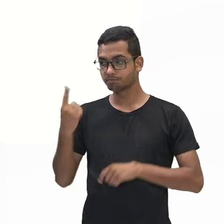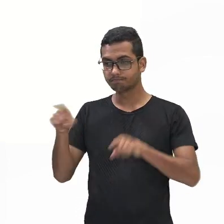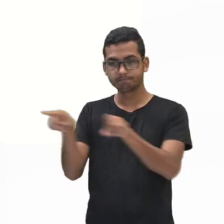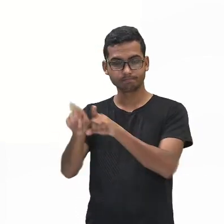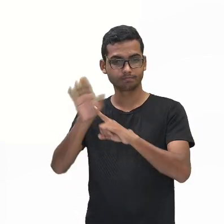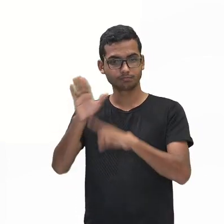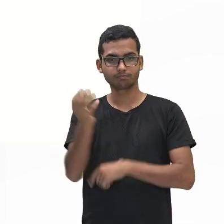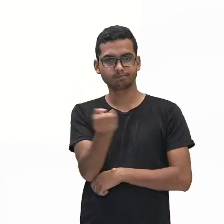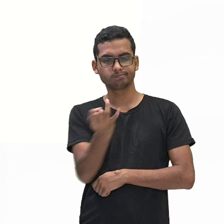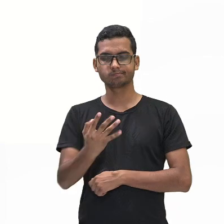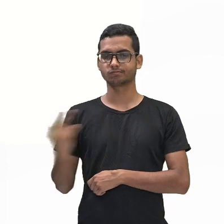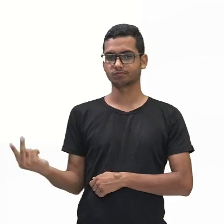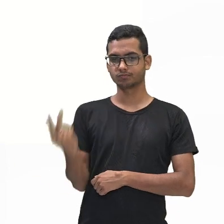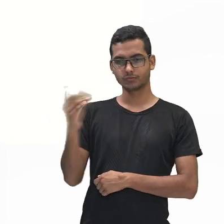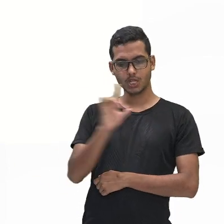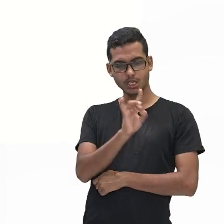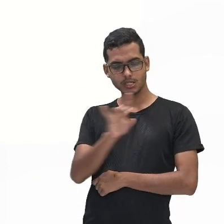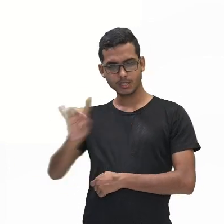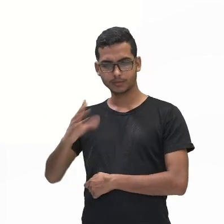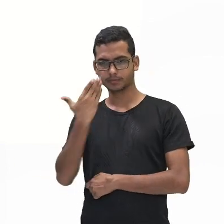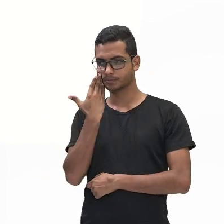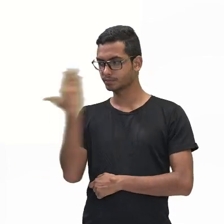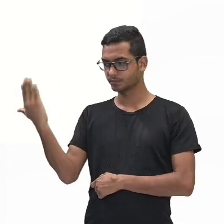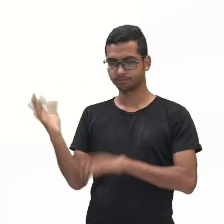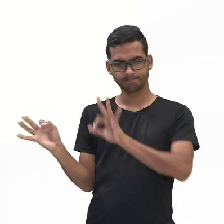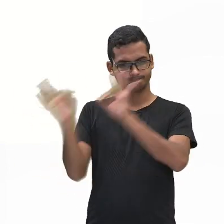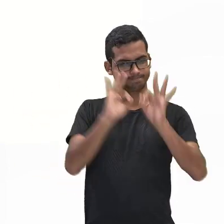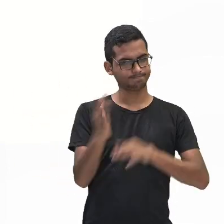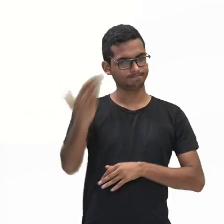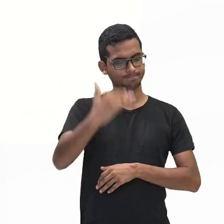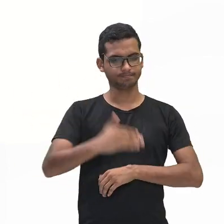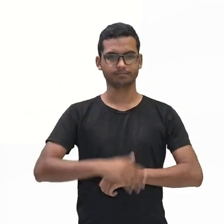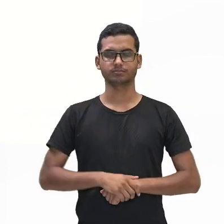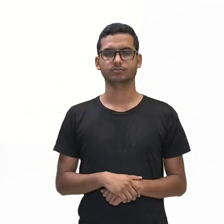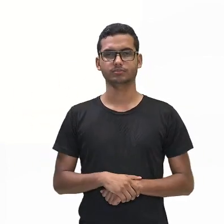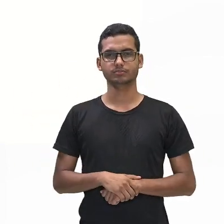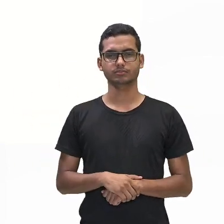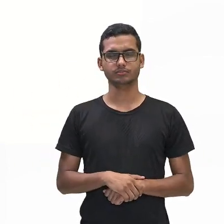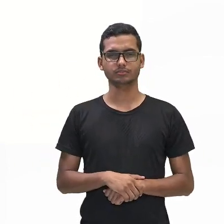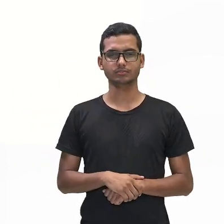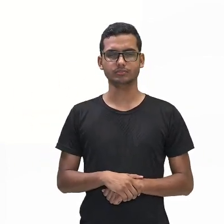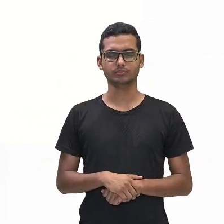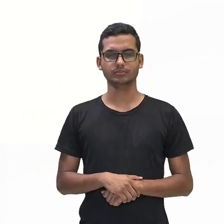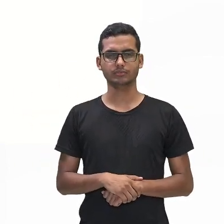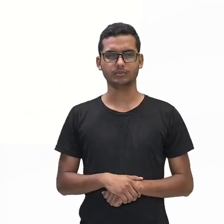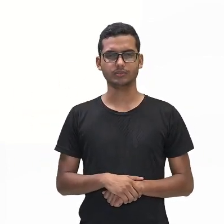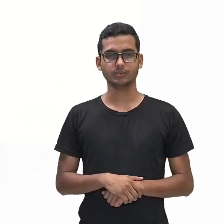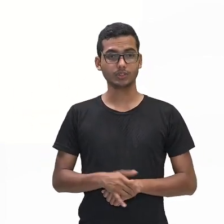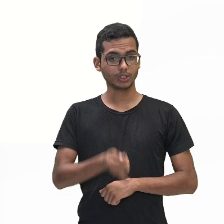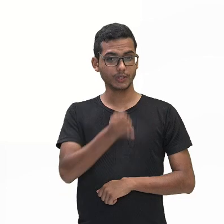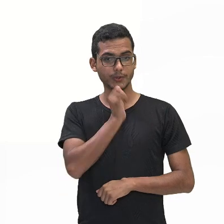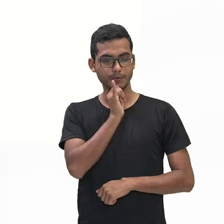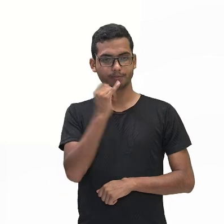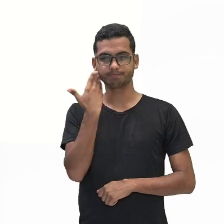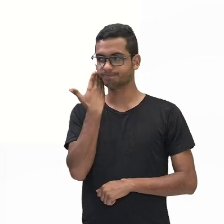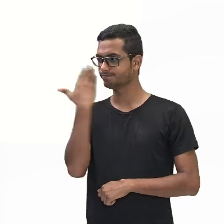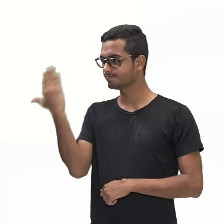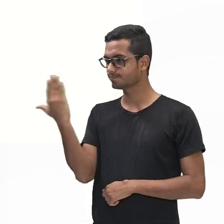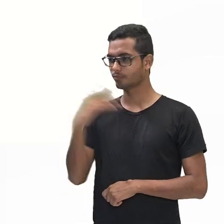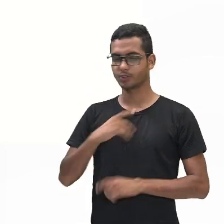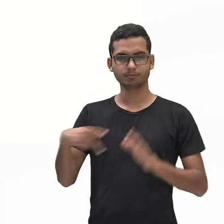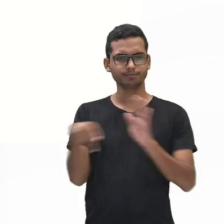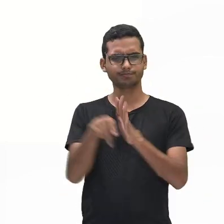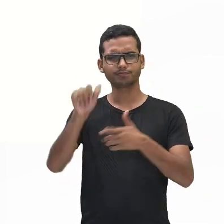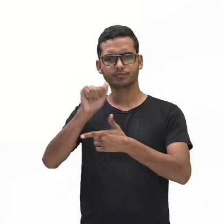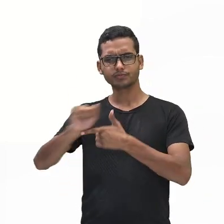quantidade desses valores, tá? Vamos lá para exemplos. Então, na média aritmética, agora substituindo,